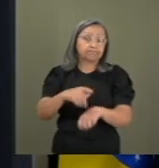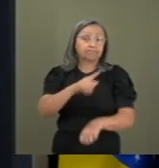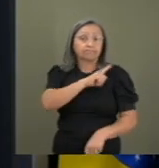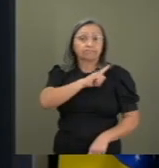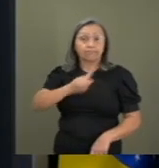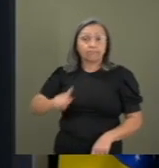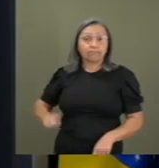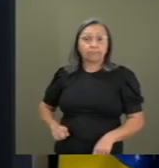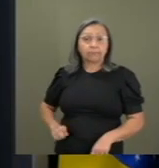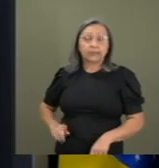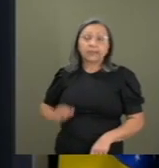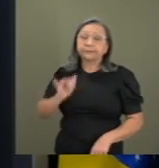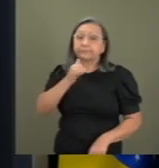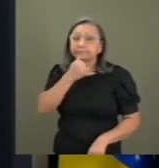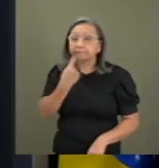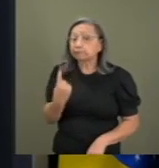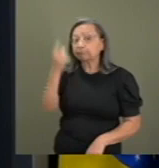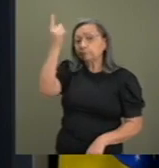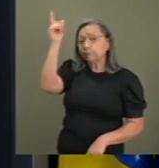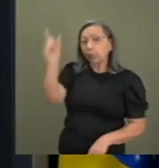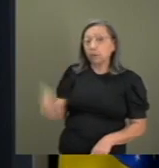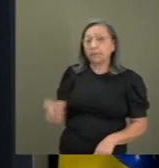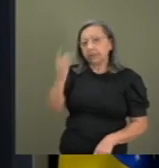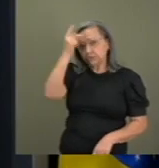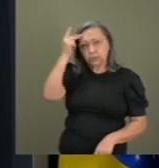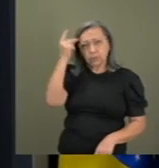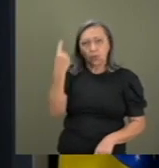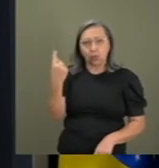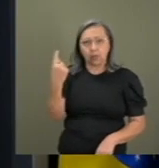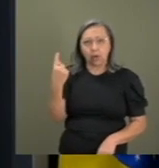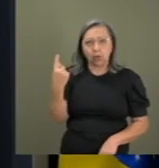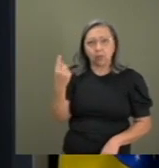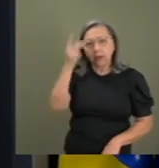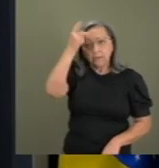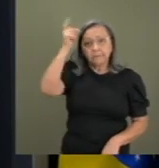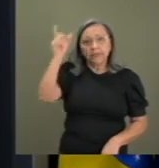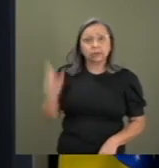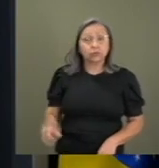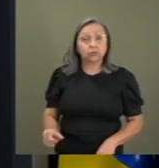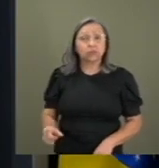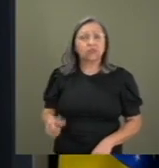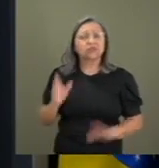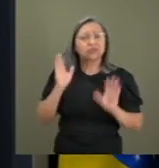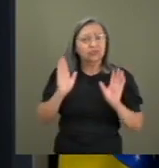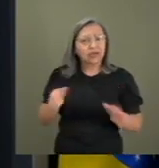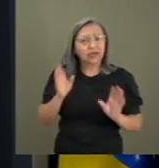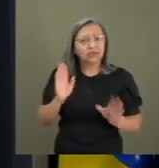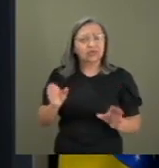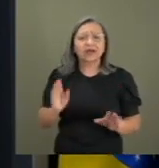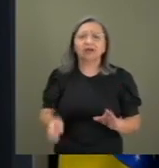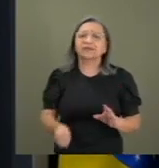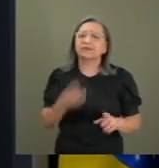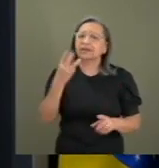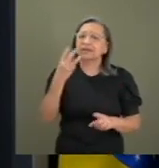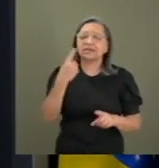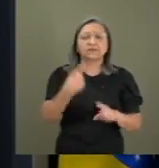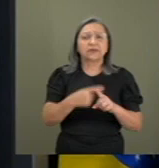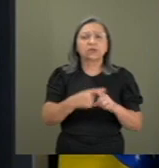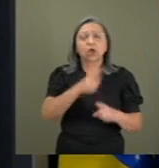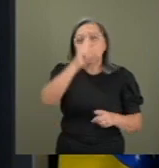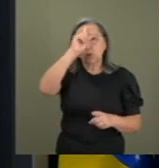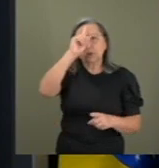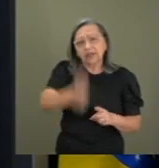por uma pessoa que foi condenada em 3 instâncias por ser chefe do maior esquema